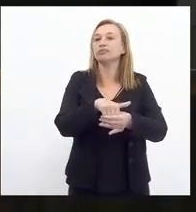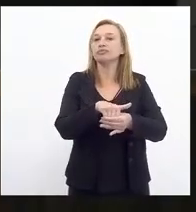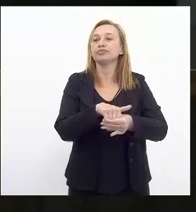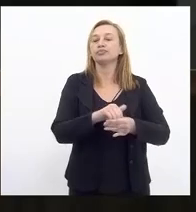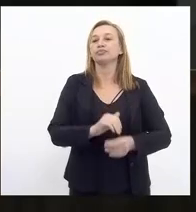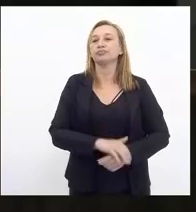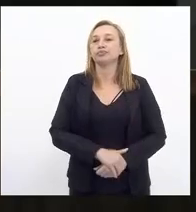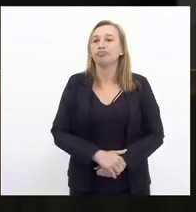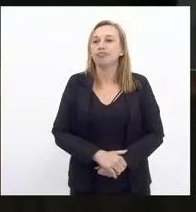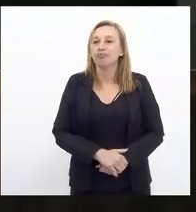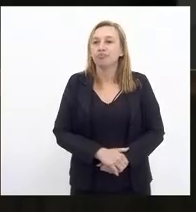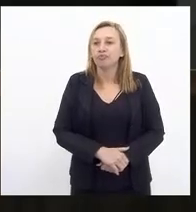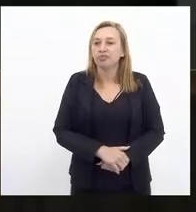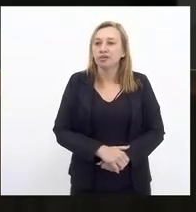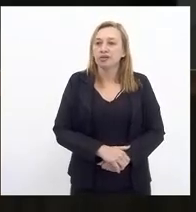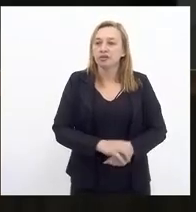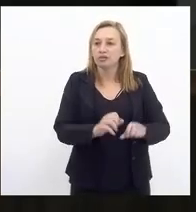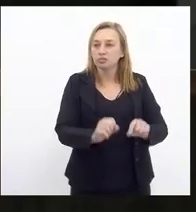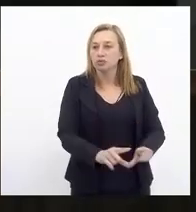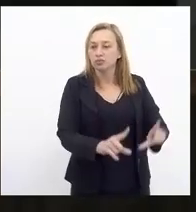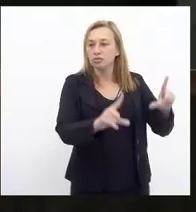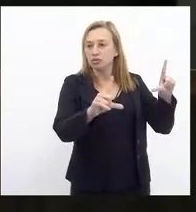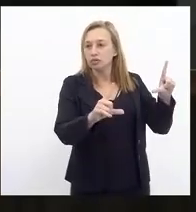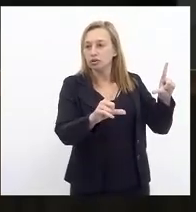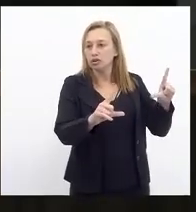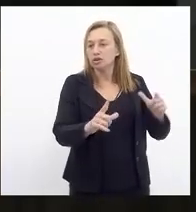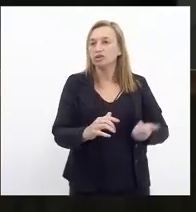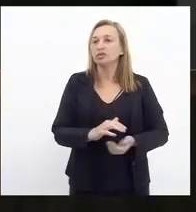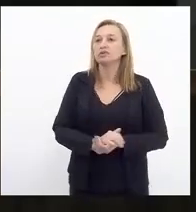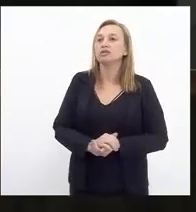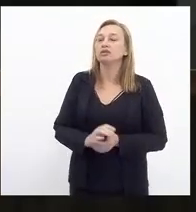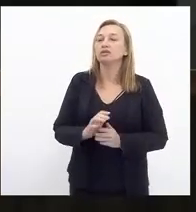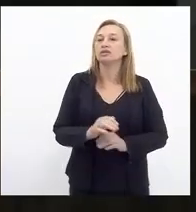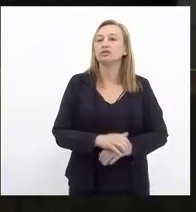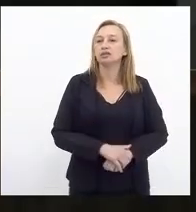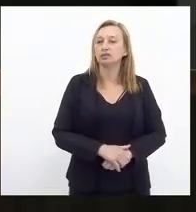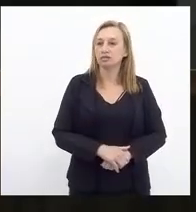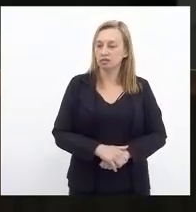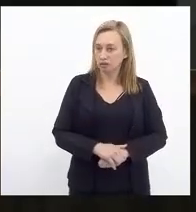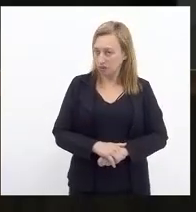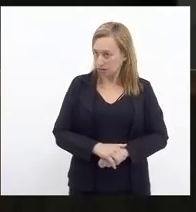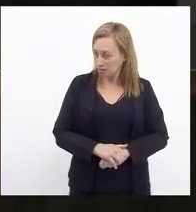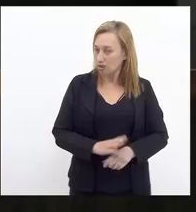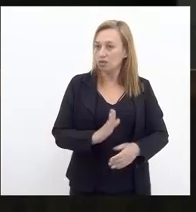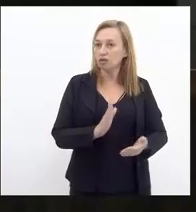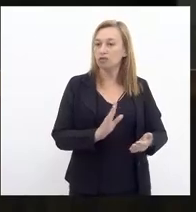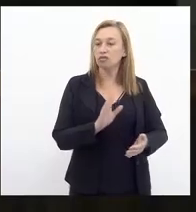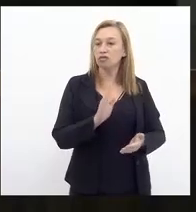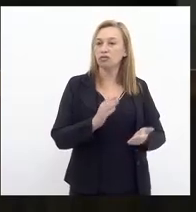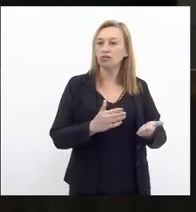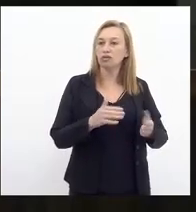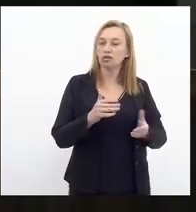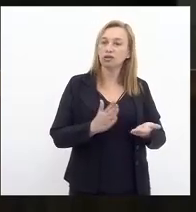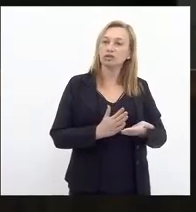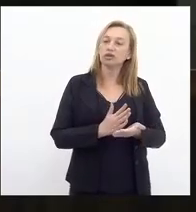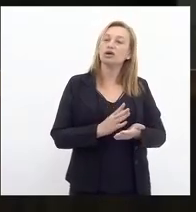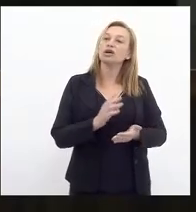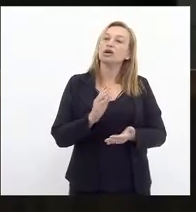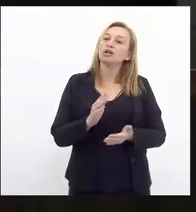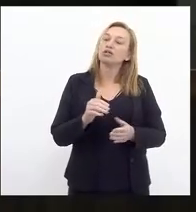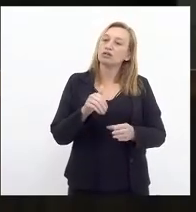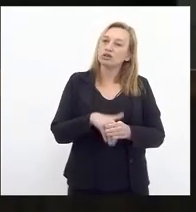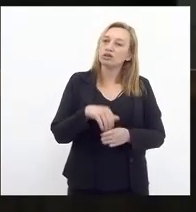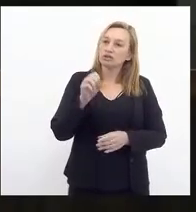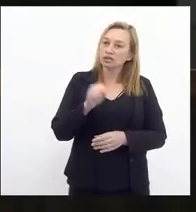Ah tá botando o parecer da comissão de menos condicionais eventos voltando sim a prova não rejeita para dar